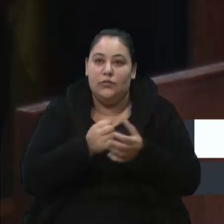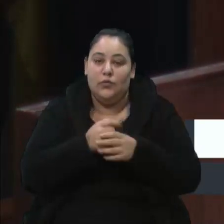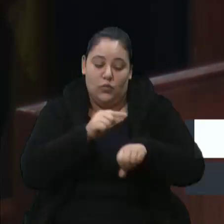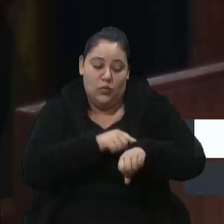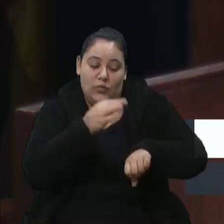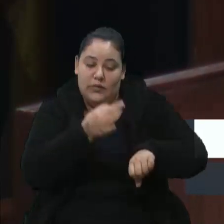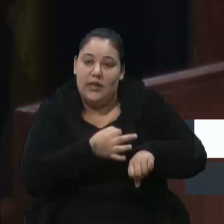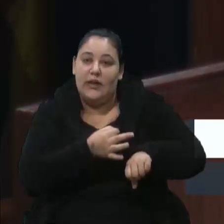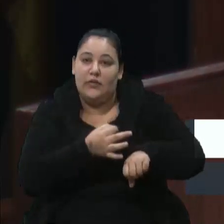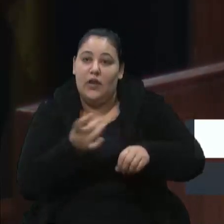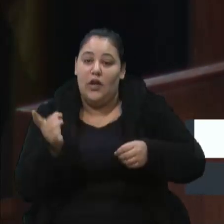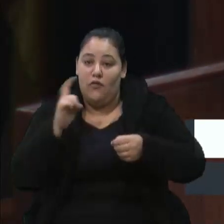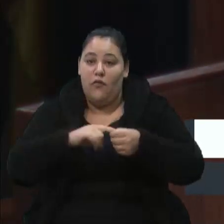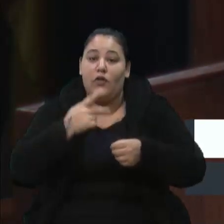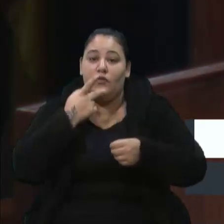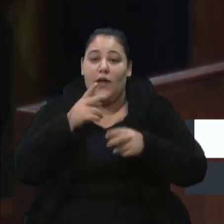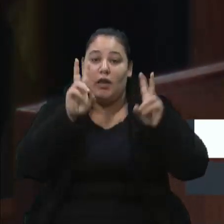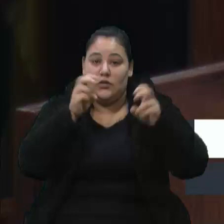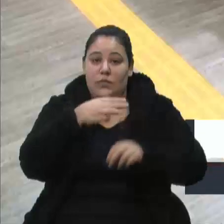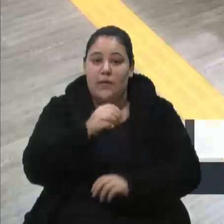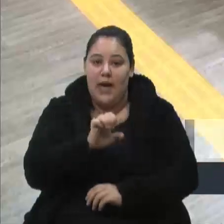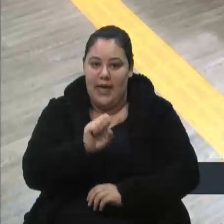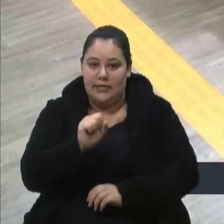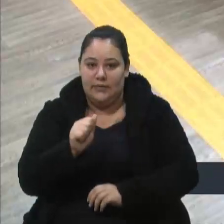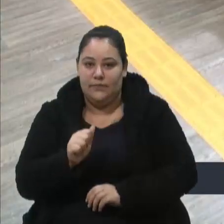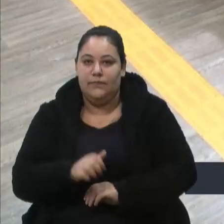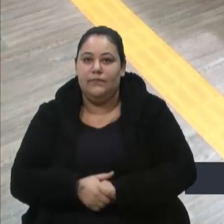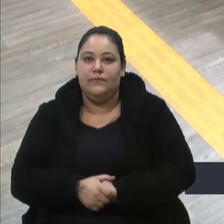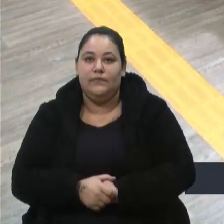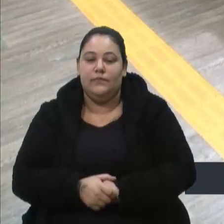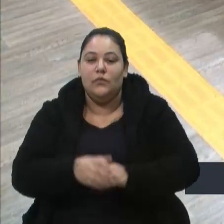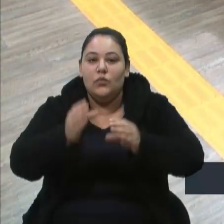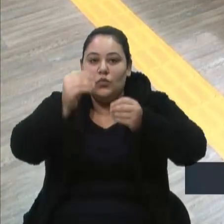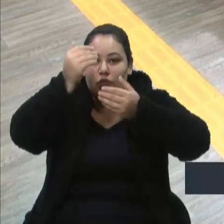eu só voltarei aqui a falar sobre a Maesa. Obrigado. Obrigado. Salientar